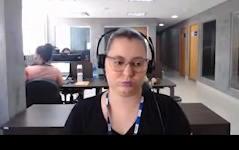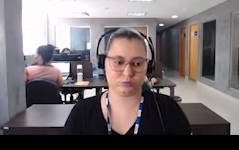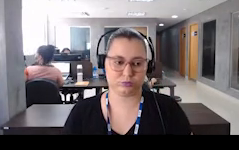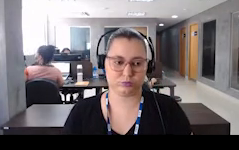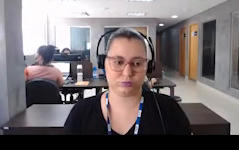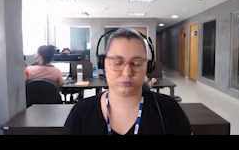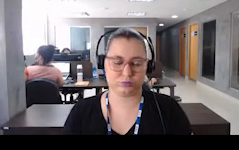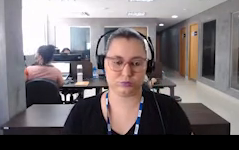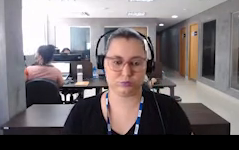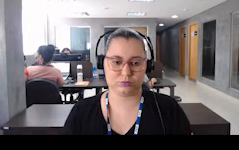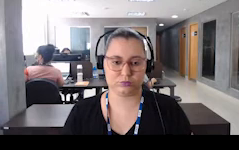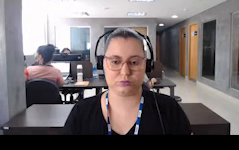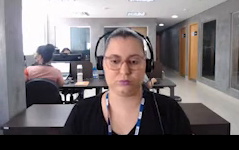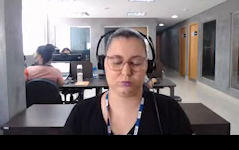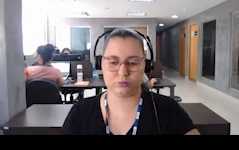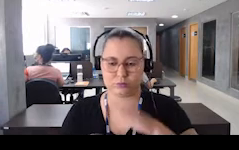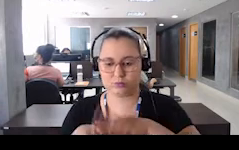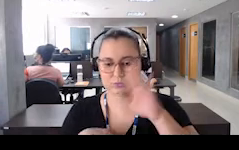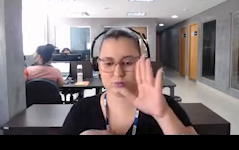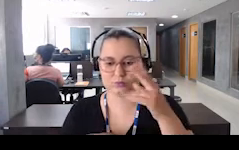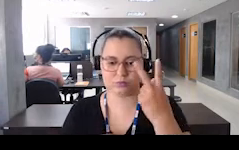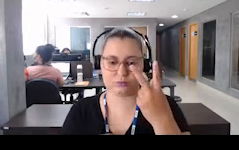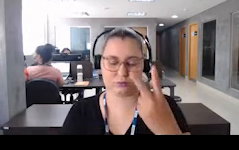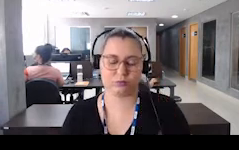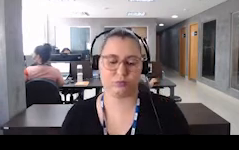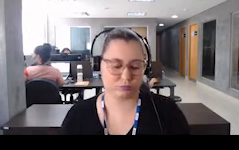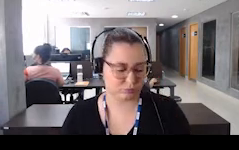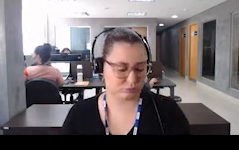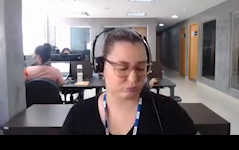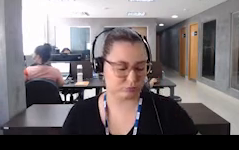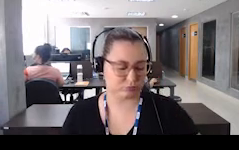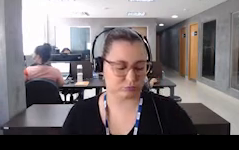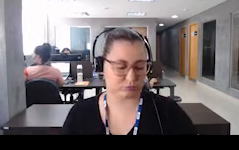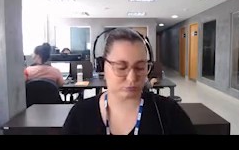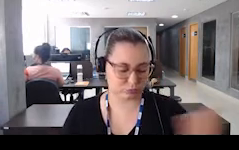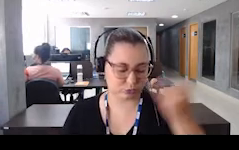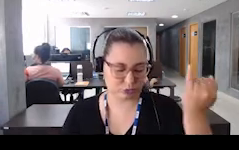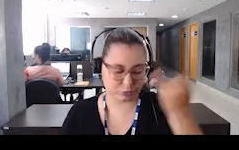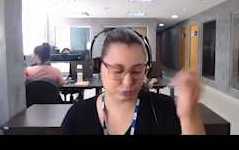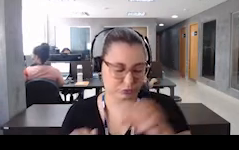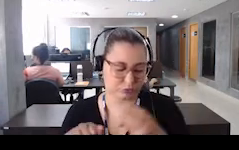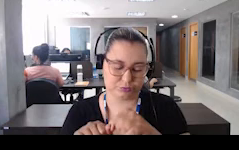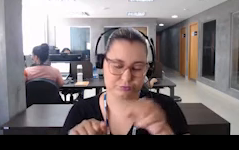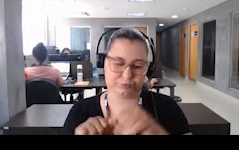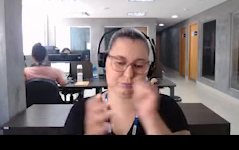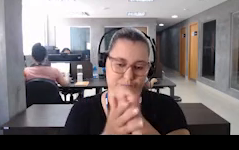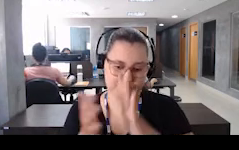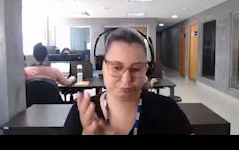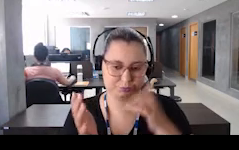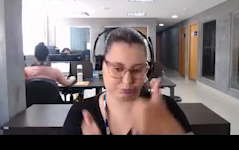Eu vou mandar as fotos, né? Que são mais de duas, né? Aí eu vou Sim, mandar pode. elas. Não, beleza. O importante é fazer a